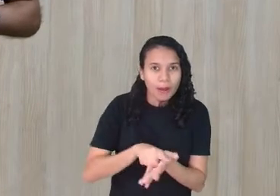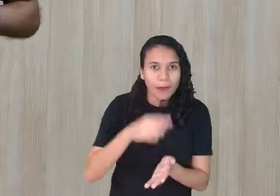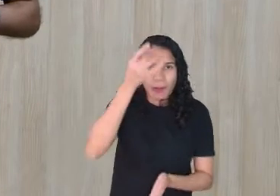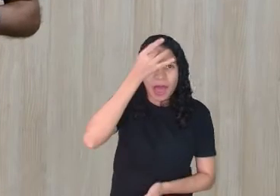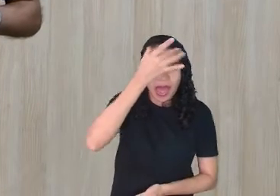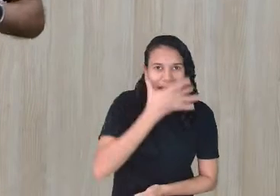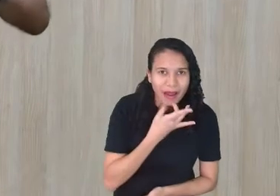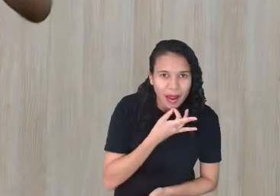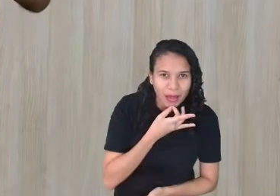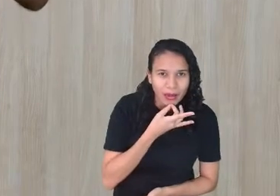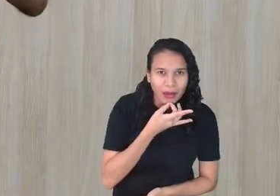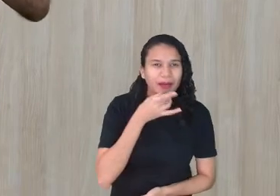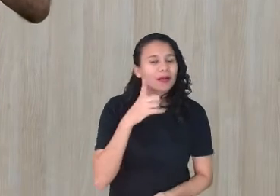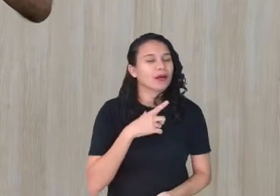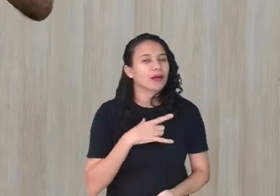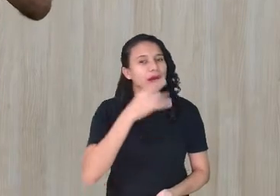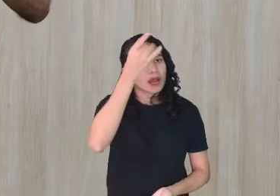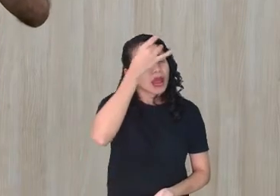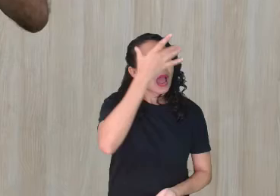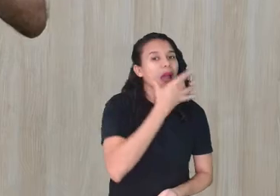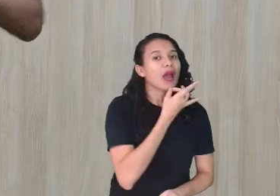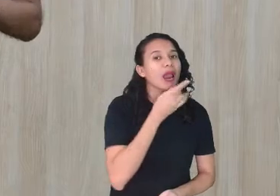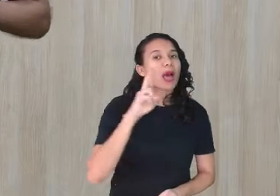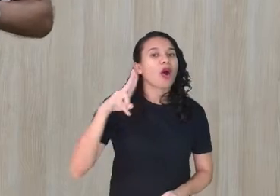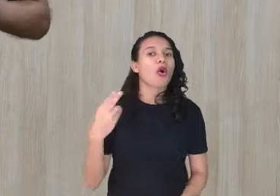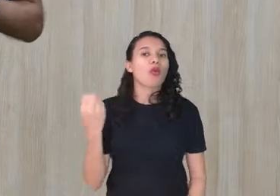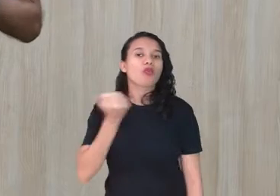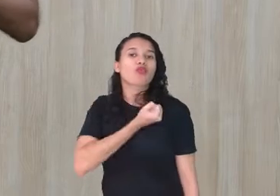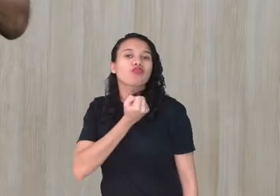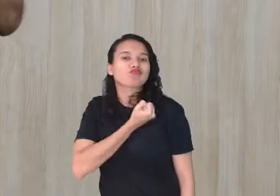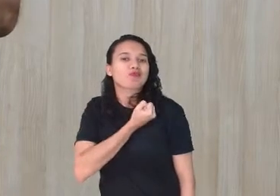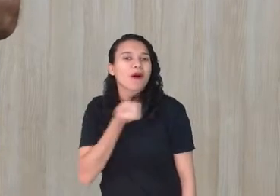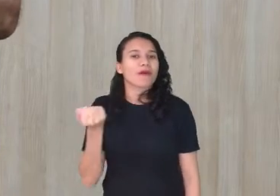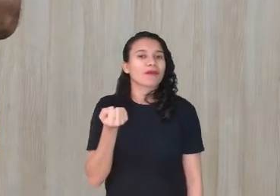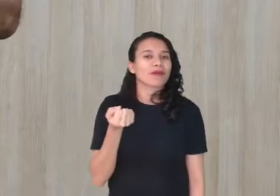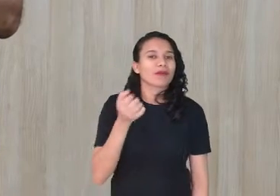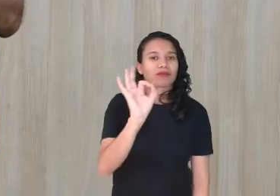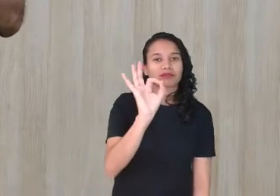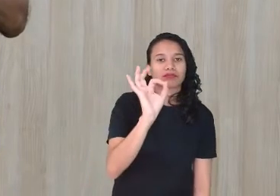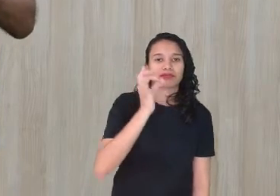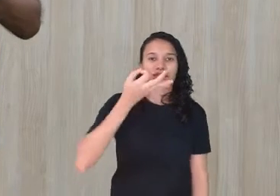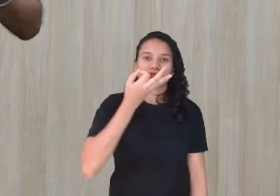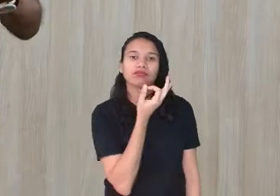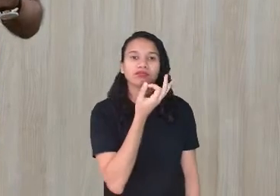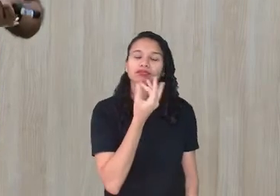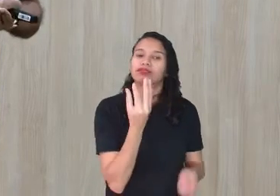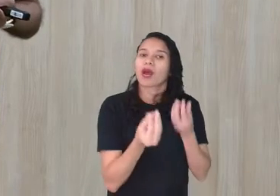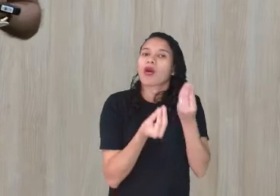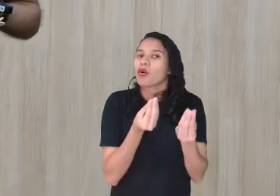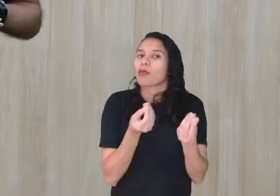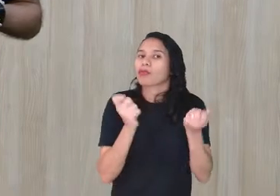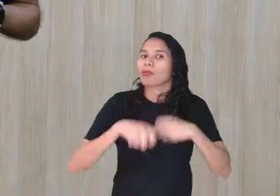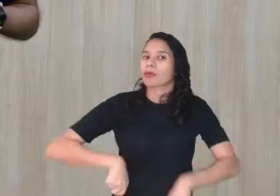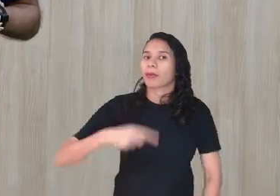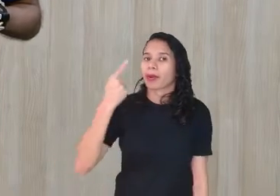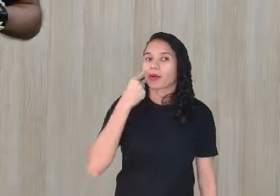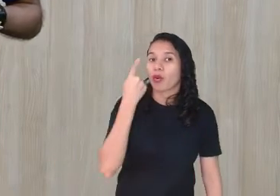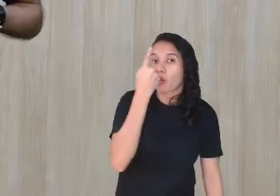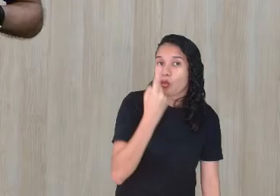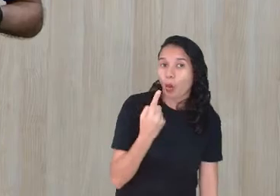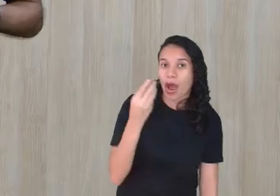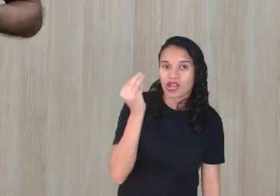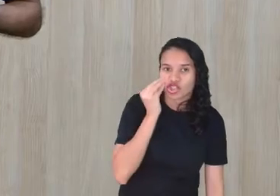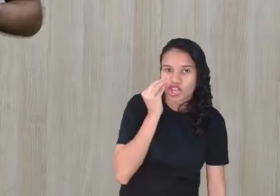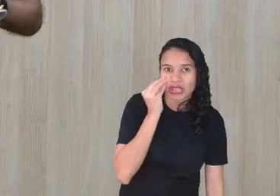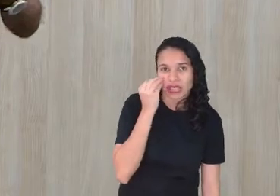tenho duas chances, ser cara ou coroa. Duas possibilidades. E se eu perguntei se ser cara, é uma chance